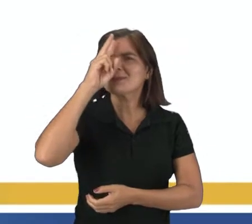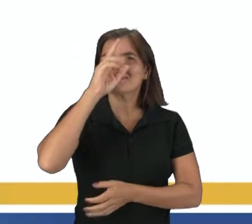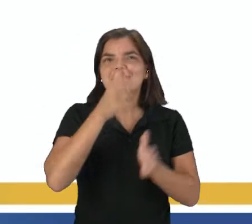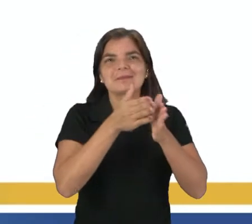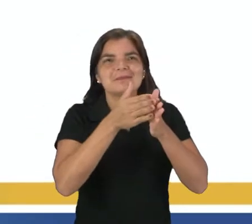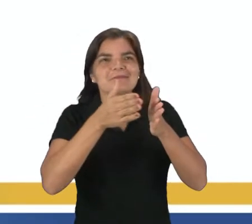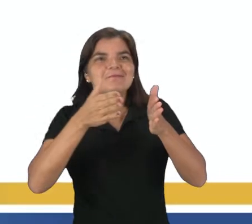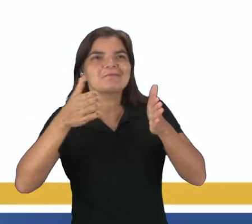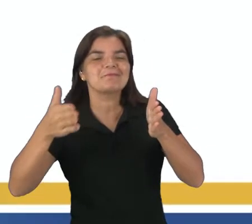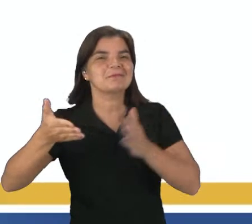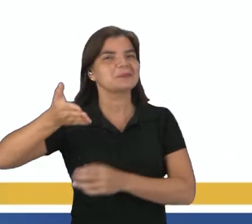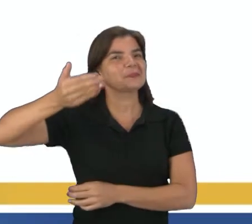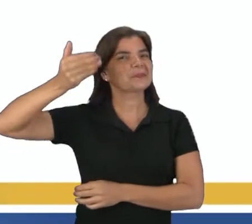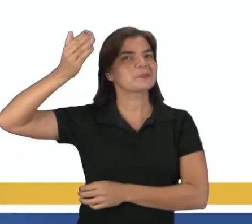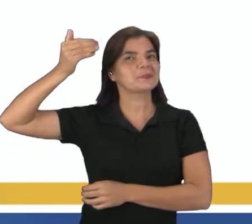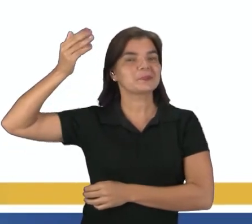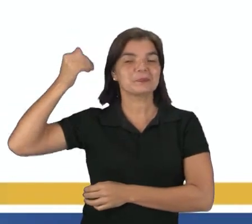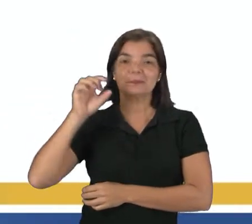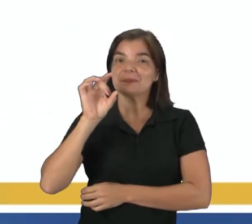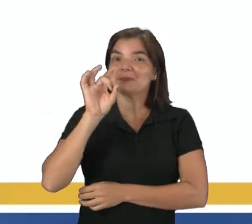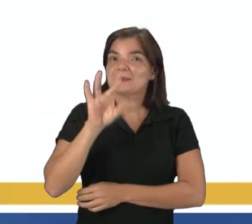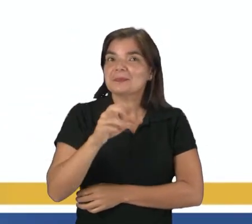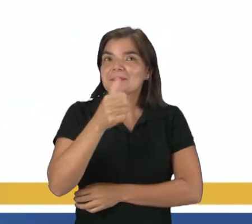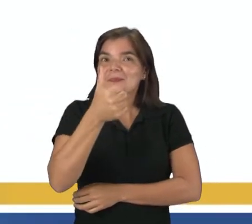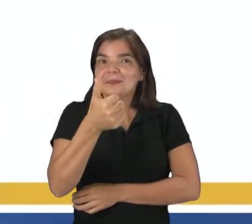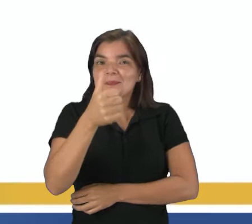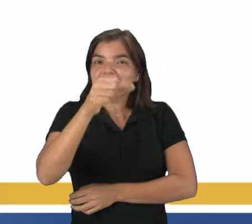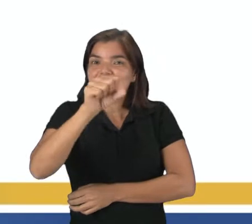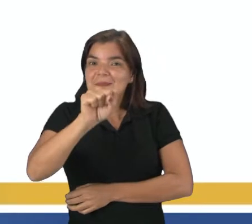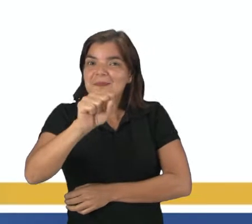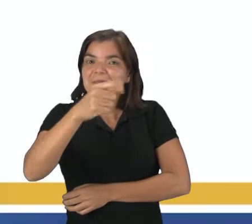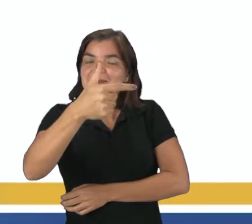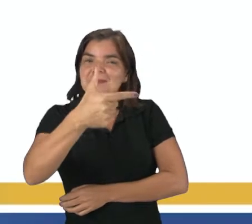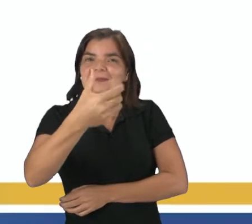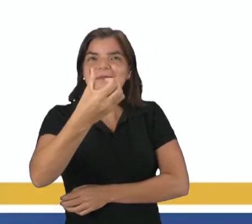a períodos da antiguidade, mas foi somente em